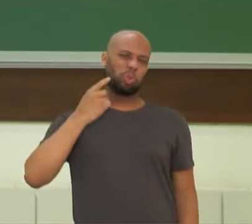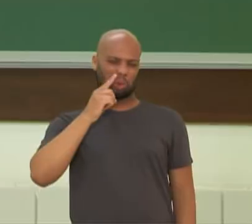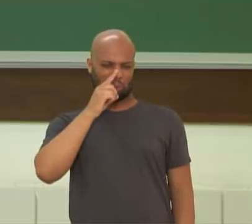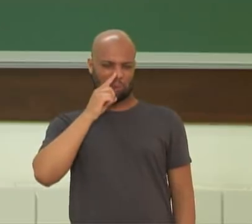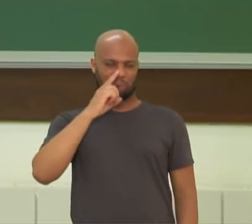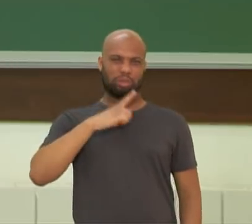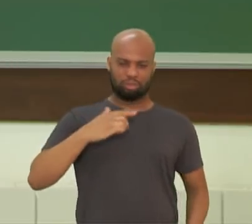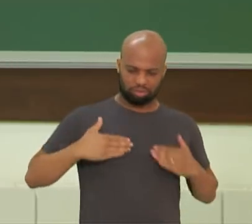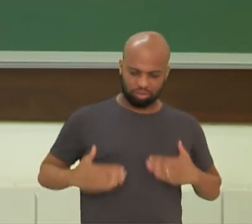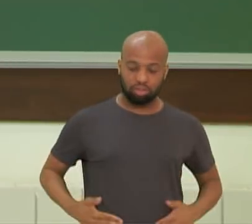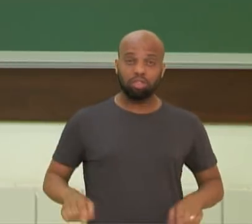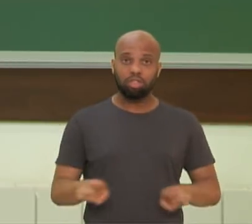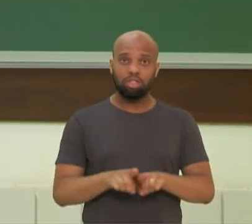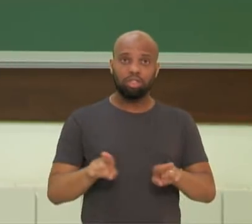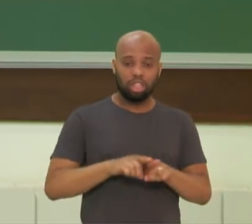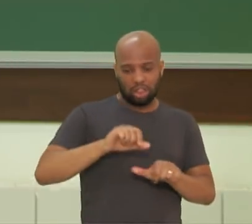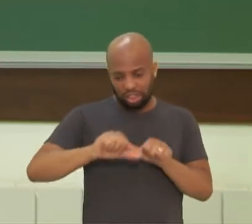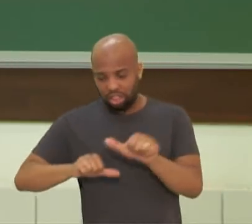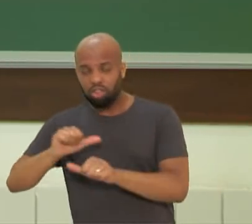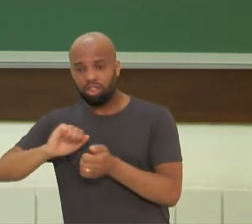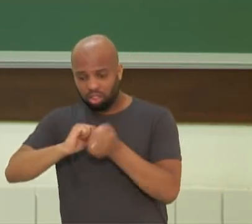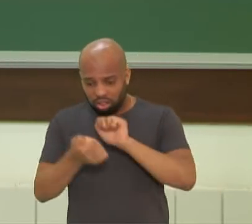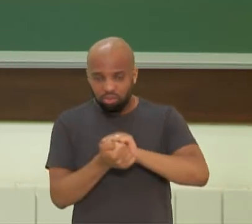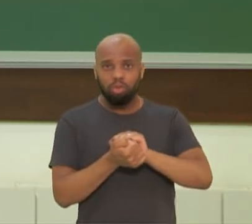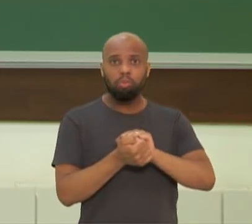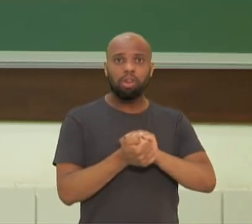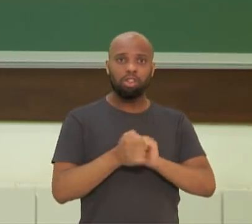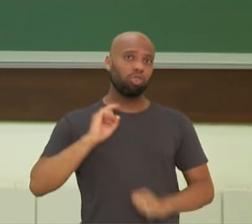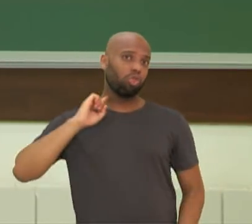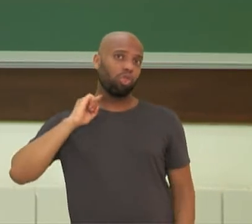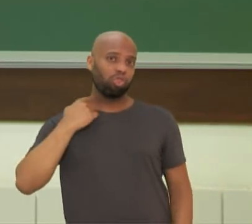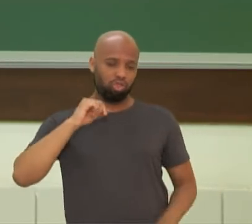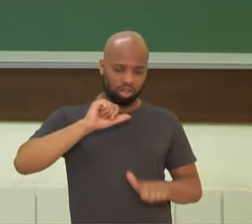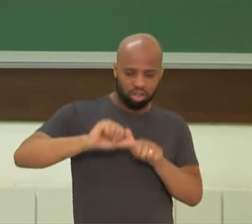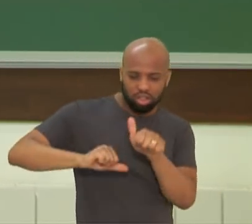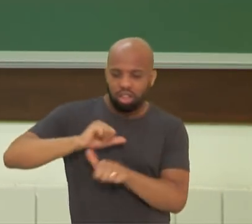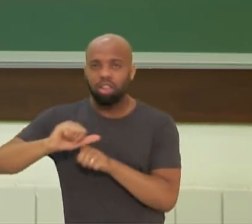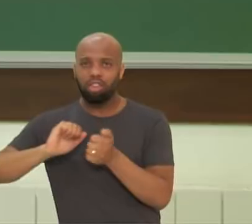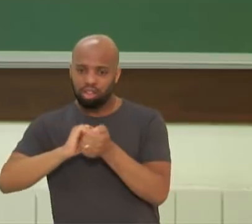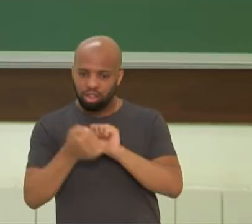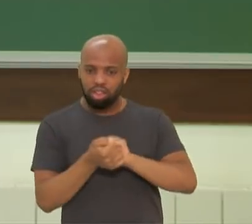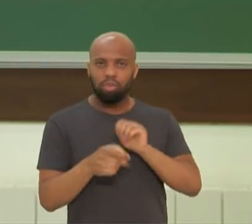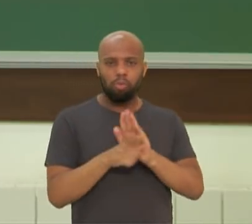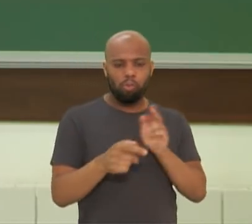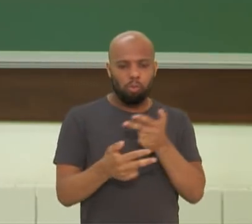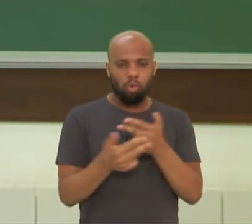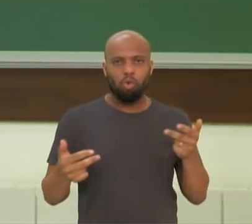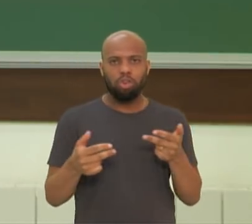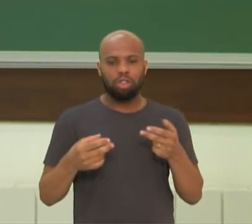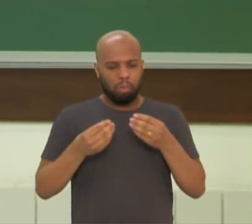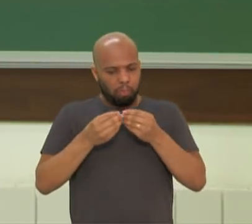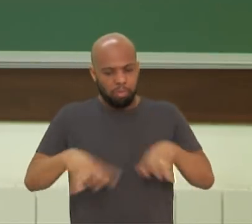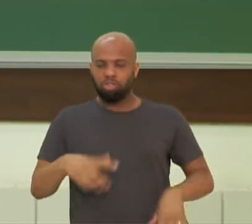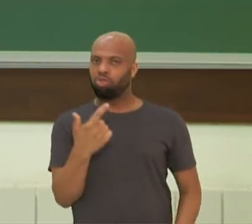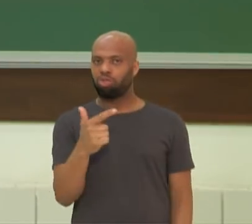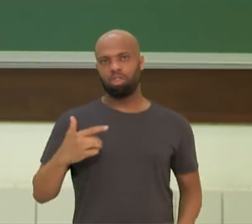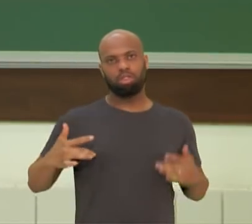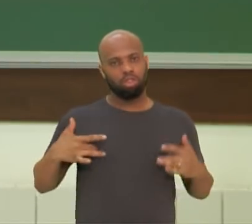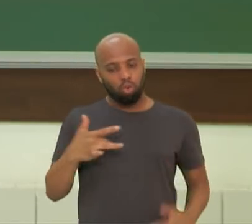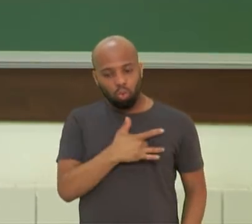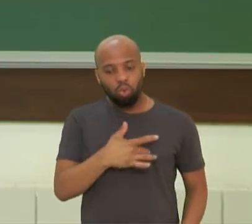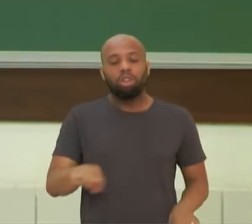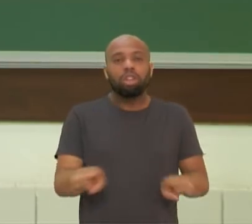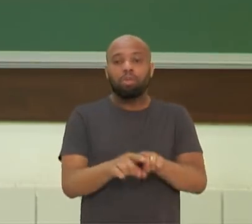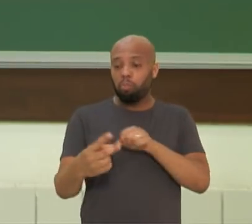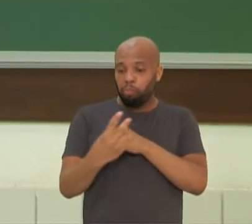do nosso corpo, converter essas substâncias tóxicas em substâncias inofensivas, tá? Então,